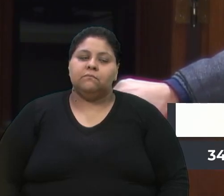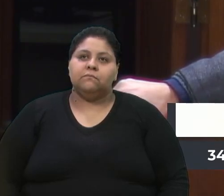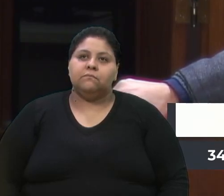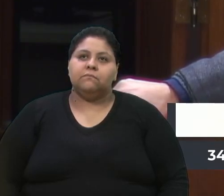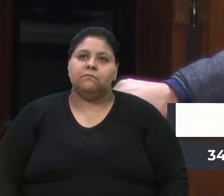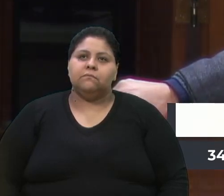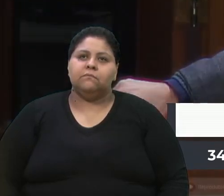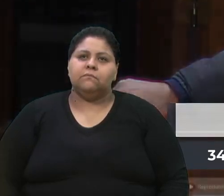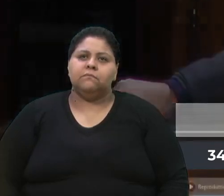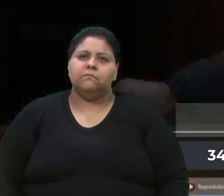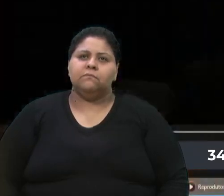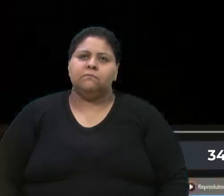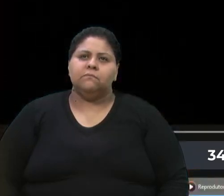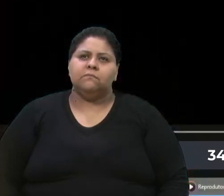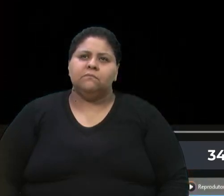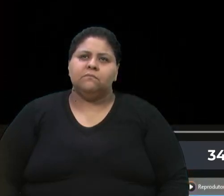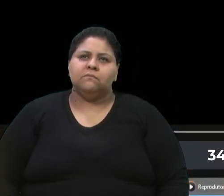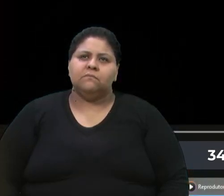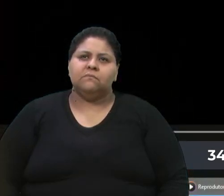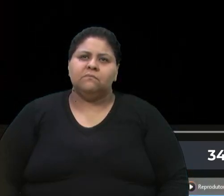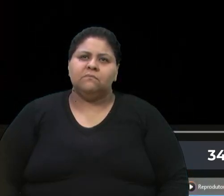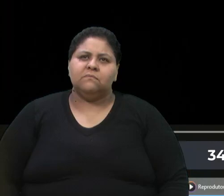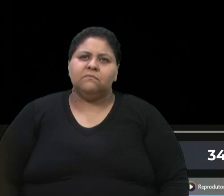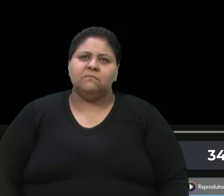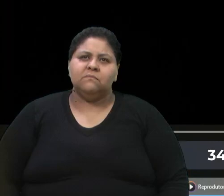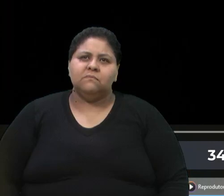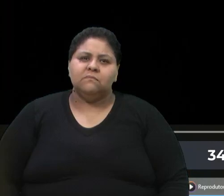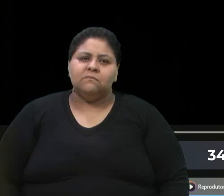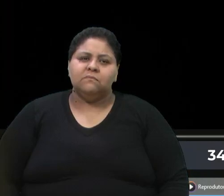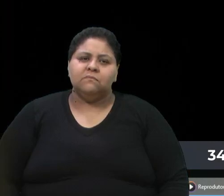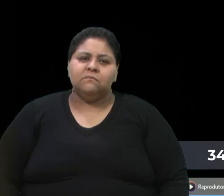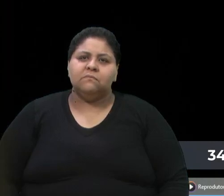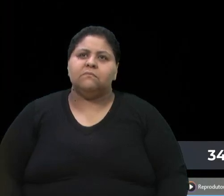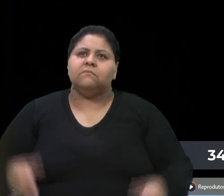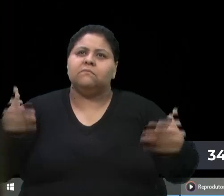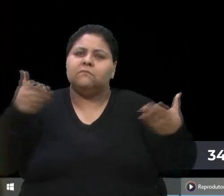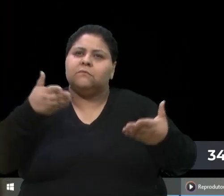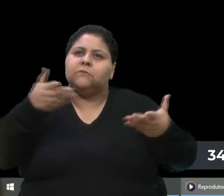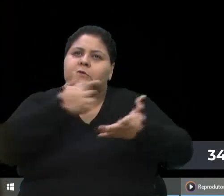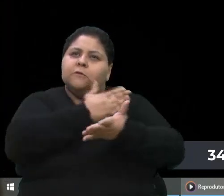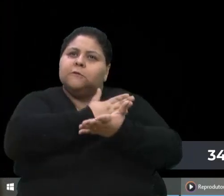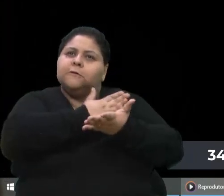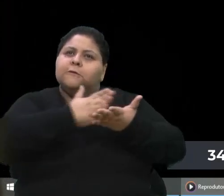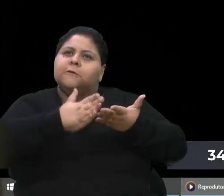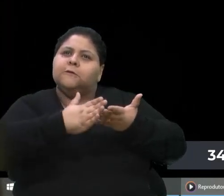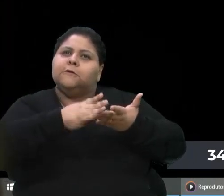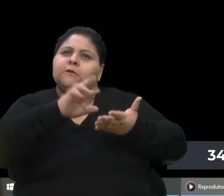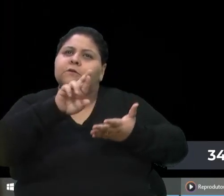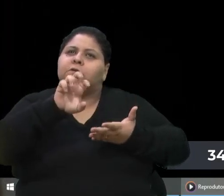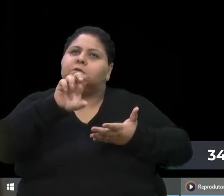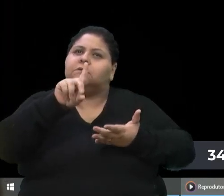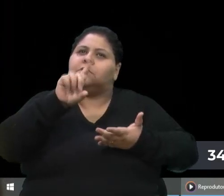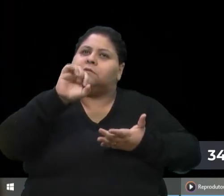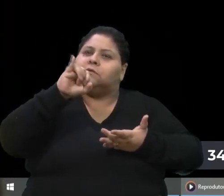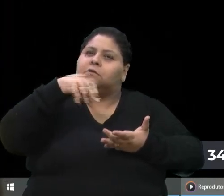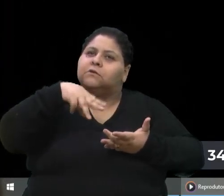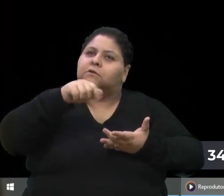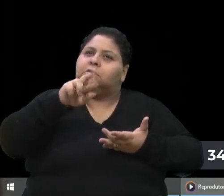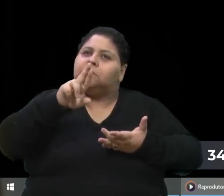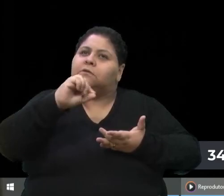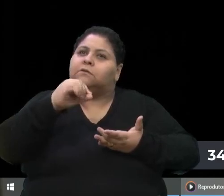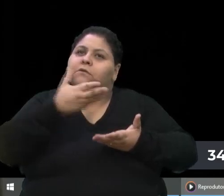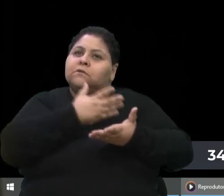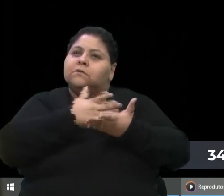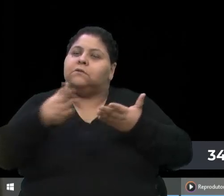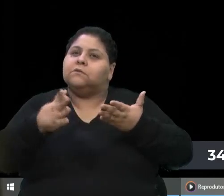Hoje é um momento histórico aqui para a comunidade de Ana Rec, o lançamento da Rede Mac, essa empresa fantástica que